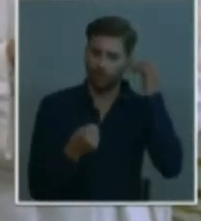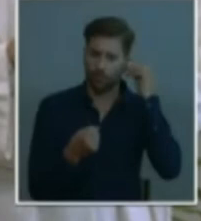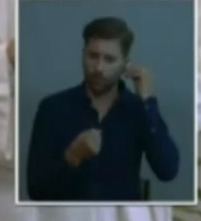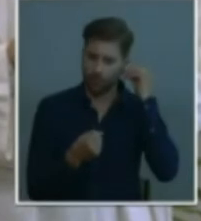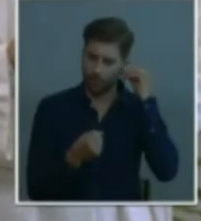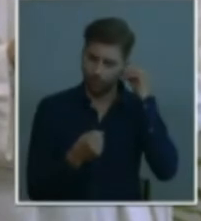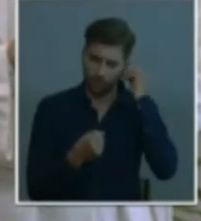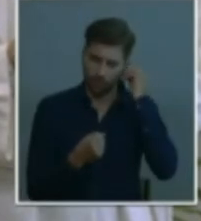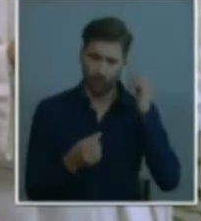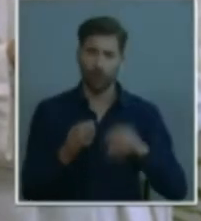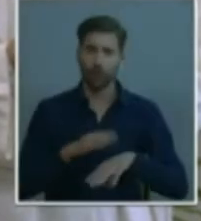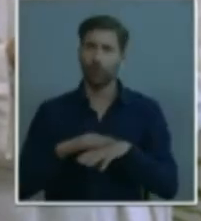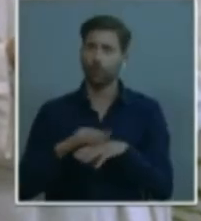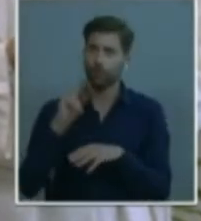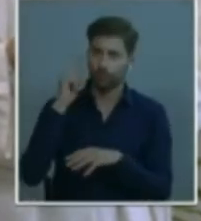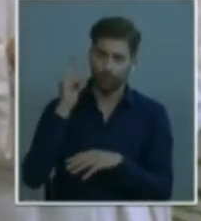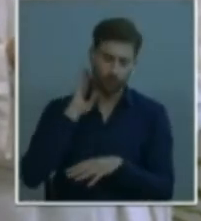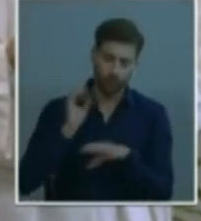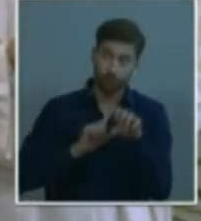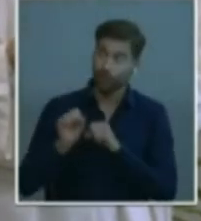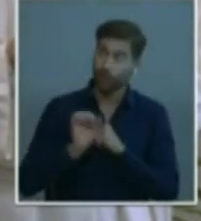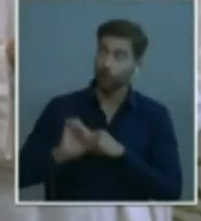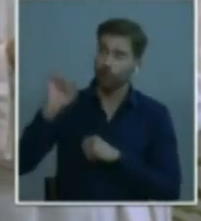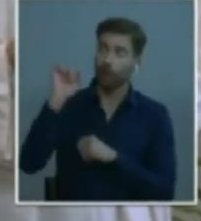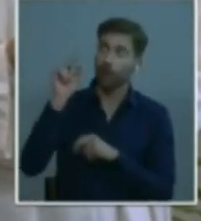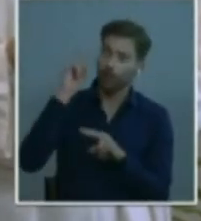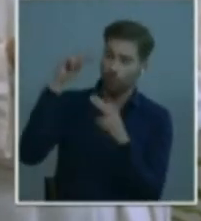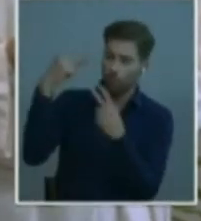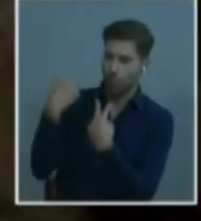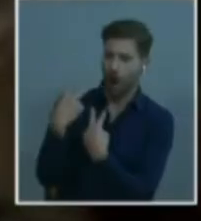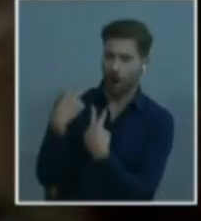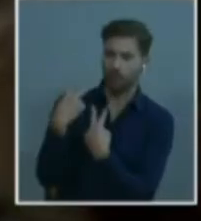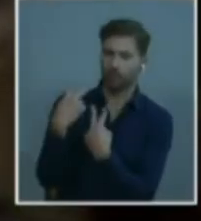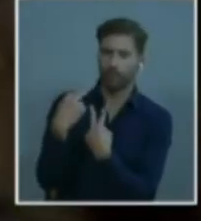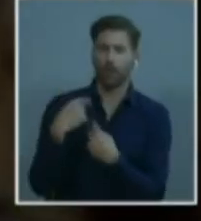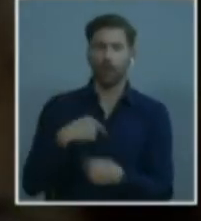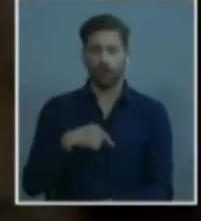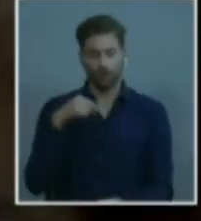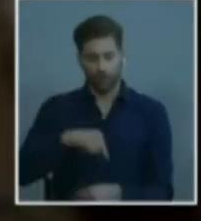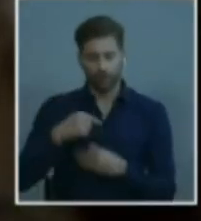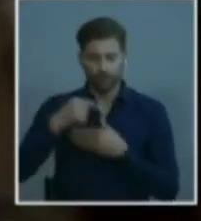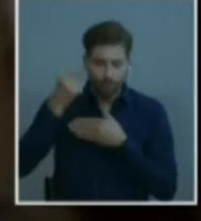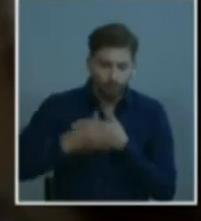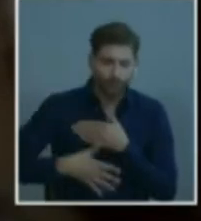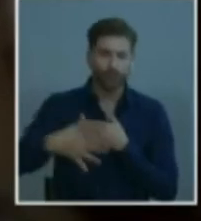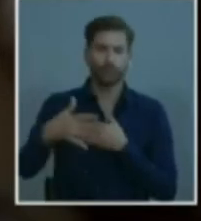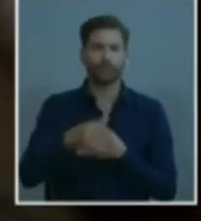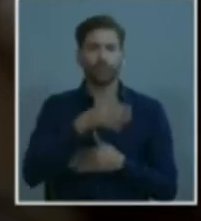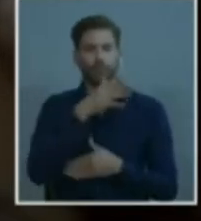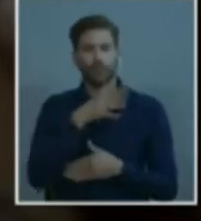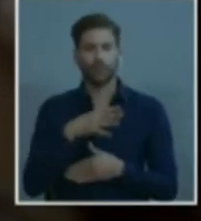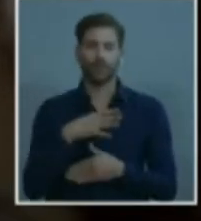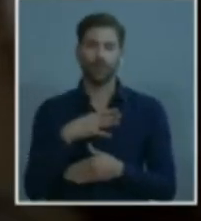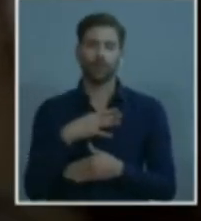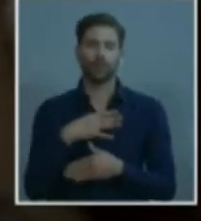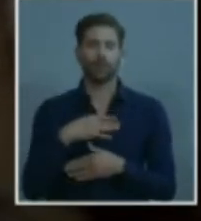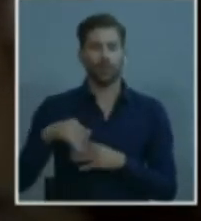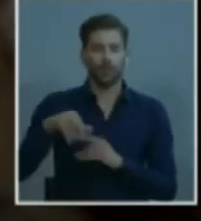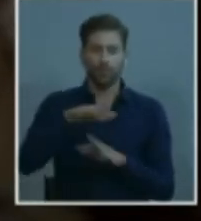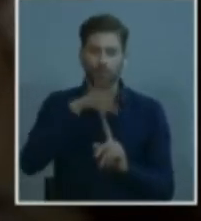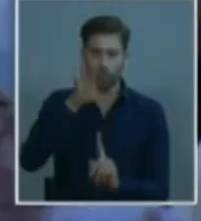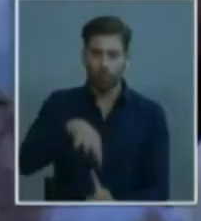sua serva. De hoje em diante me chamarão bem-aventurada todas as gerações.